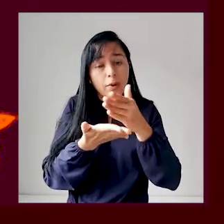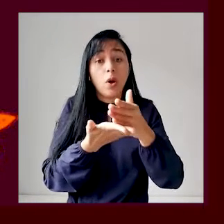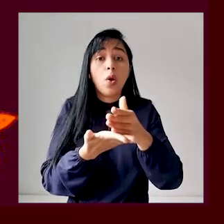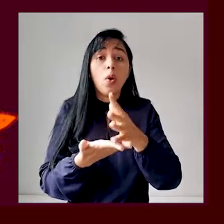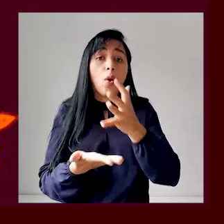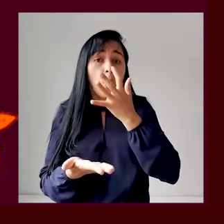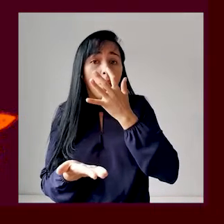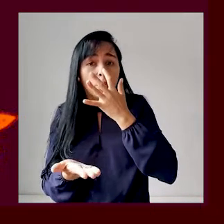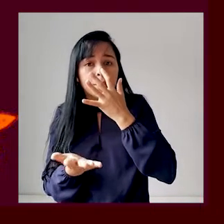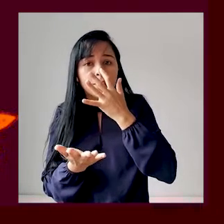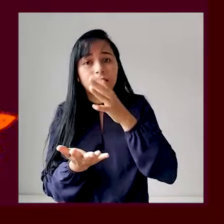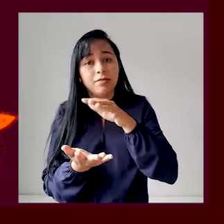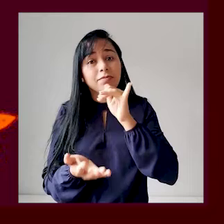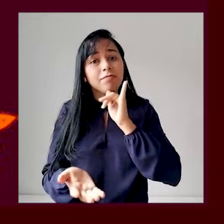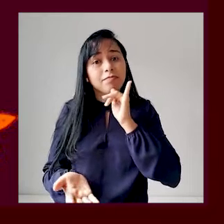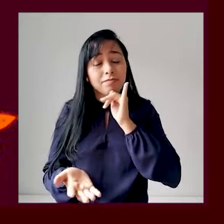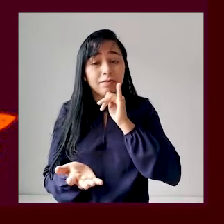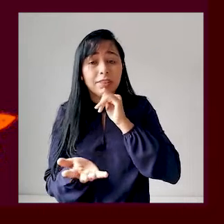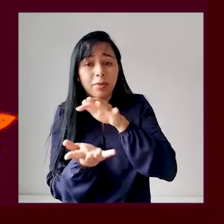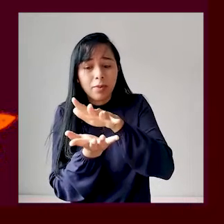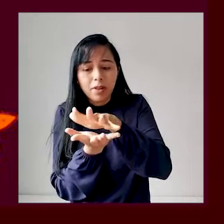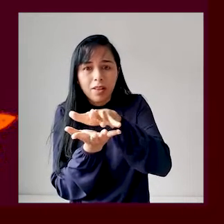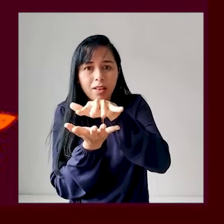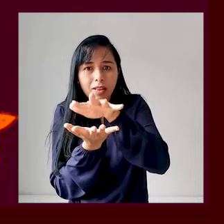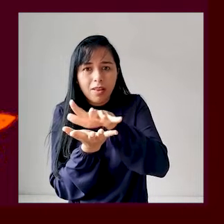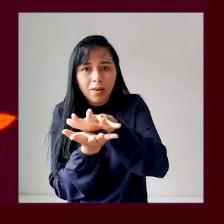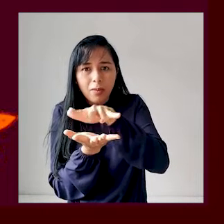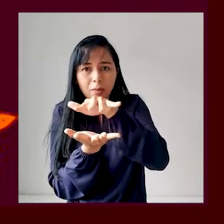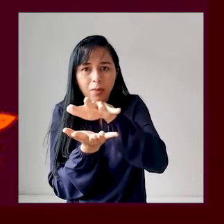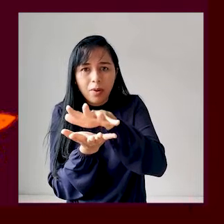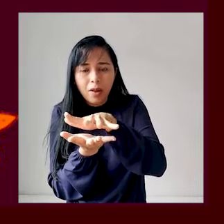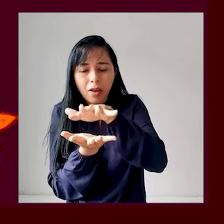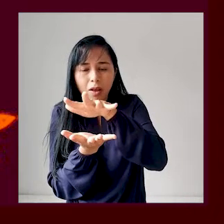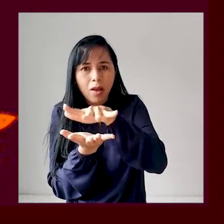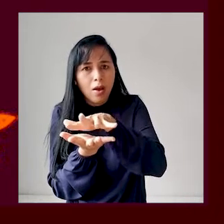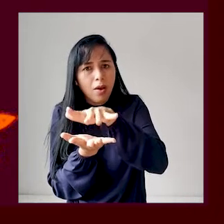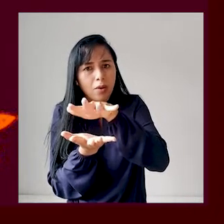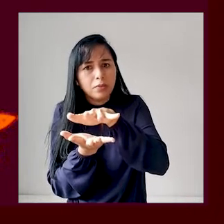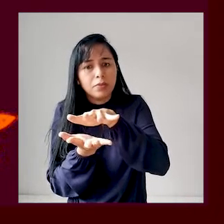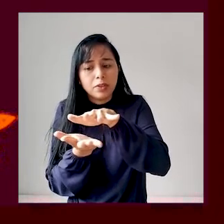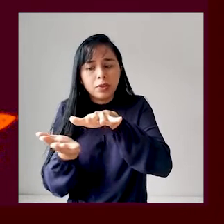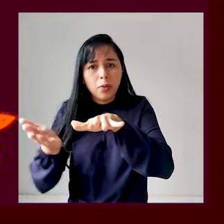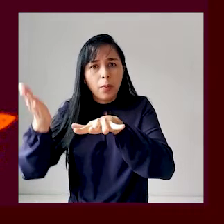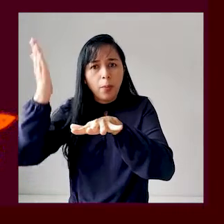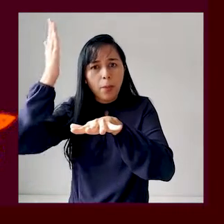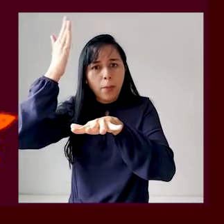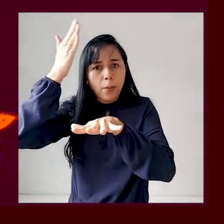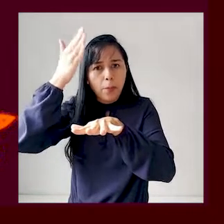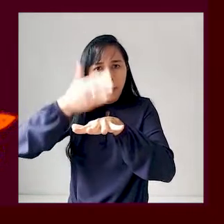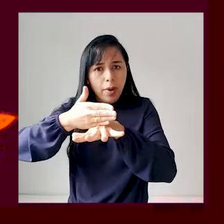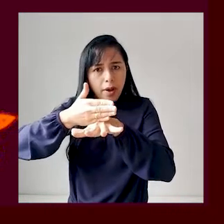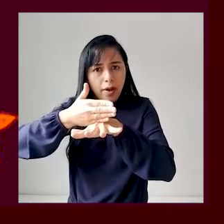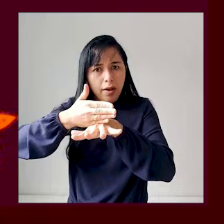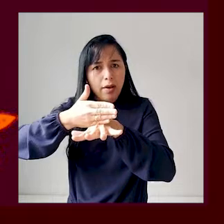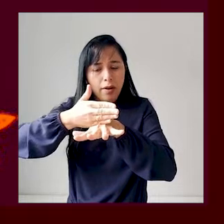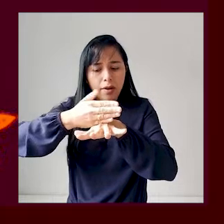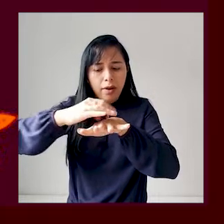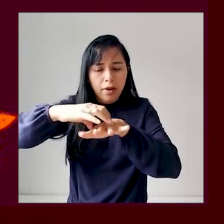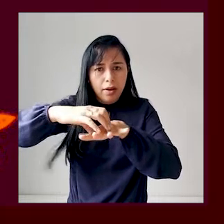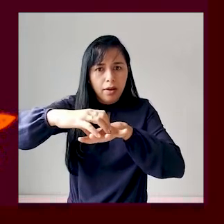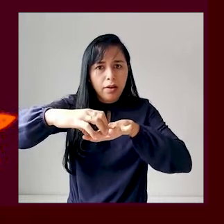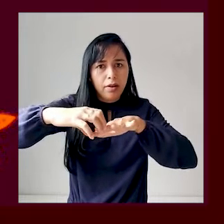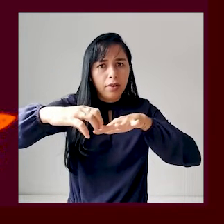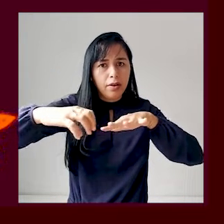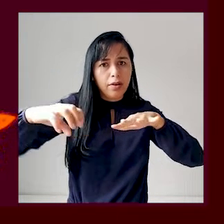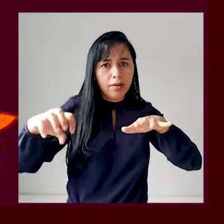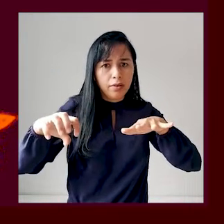é observado nas estrelas do mar. Se nós partíssemos uma estrela do mar ao meio, ou pelo menos